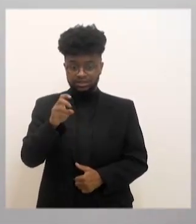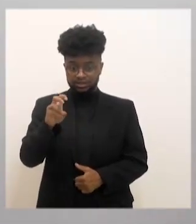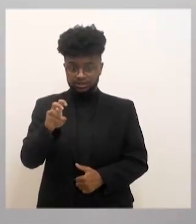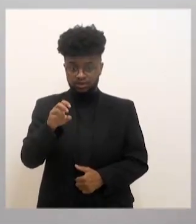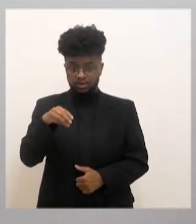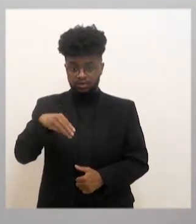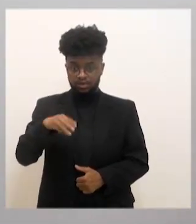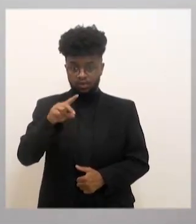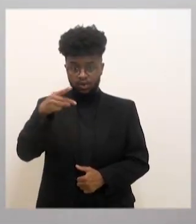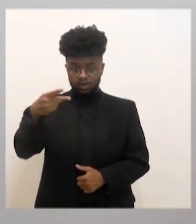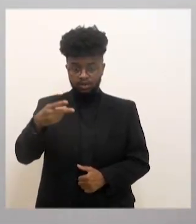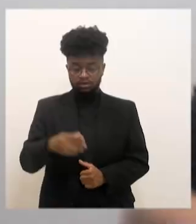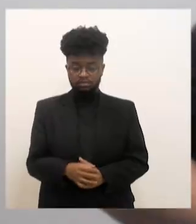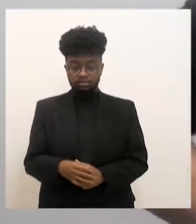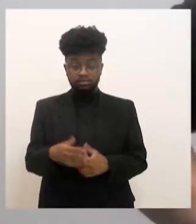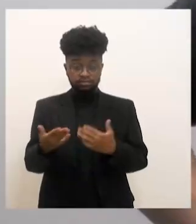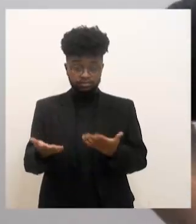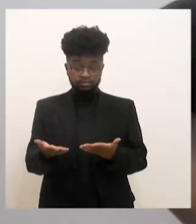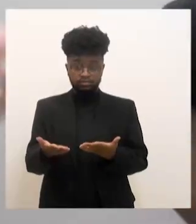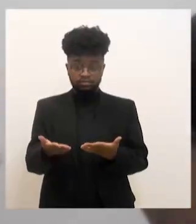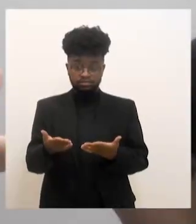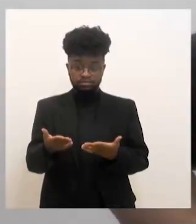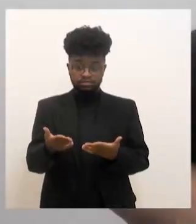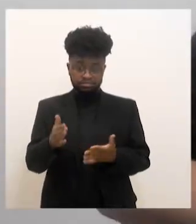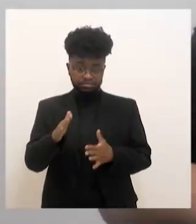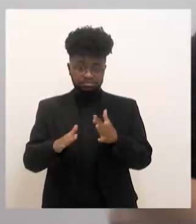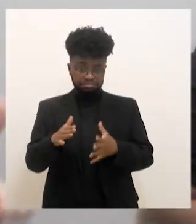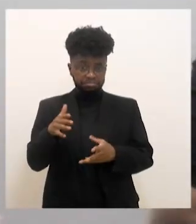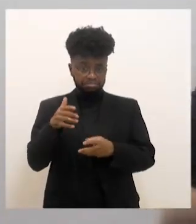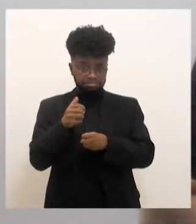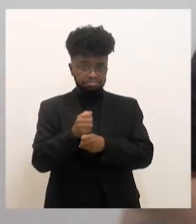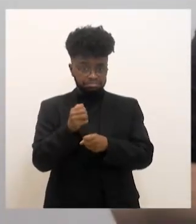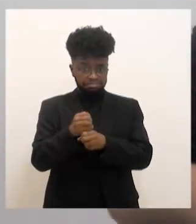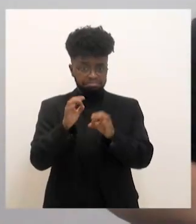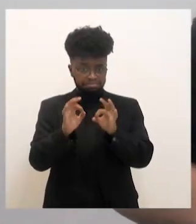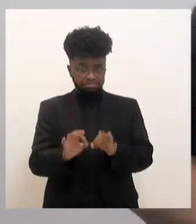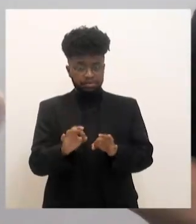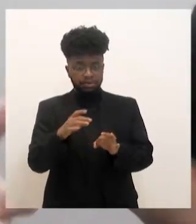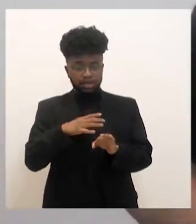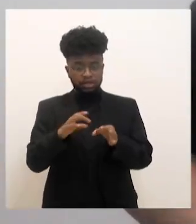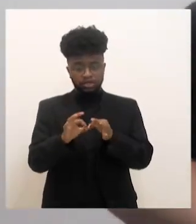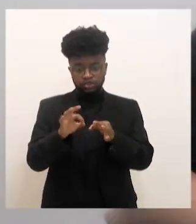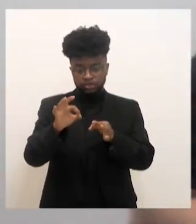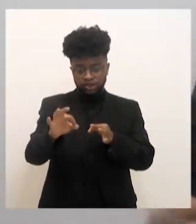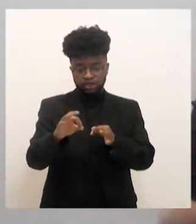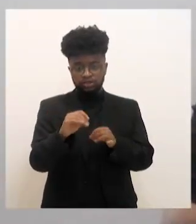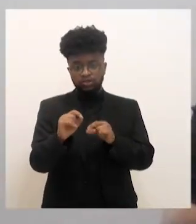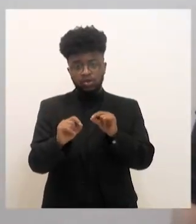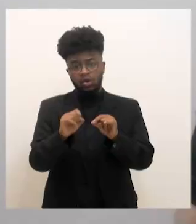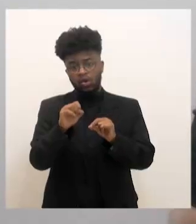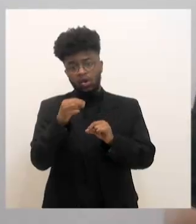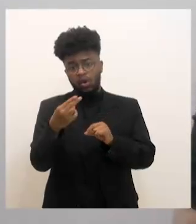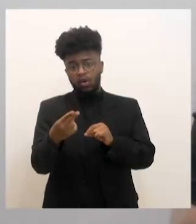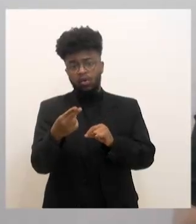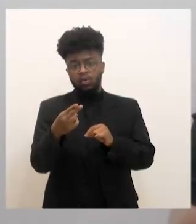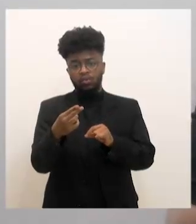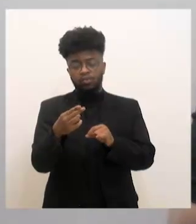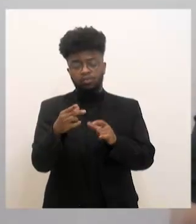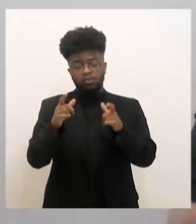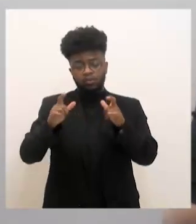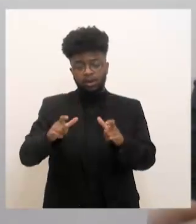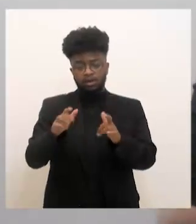1.633.821,75 metros quadrados. Então, a poligonal deve estar completa, deve ter distância, deve ter as coordenadas, etc. Então,